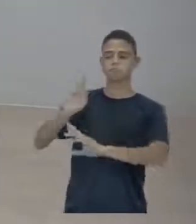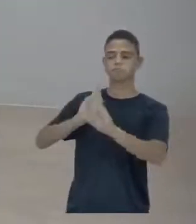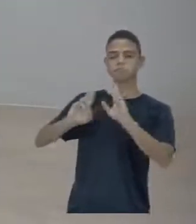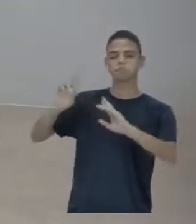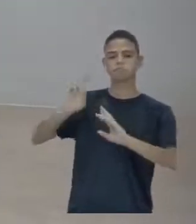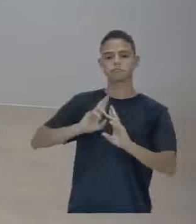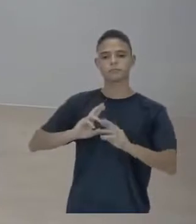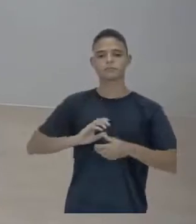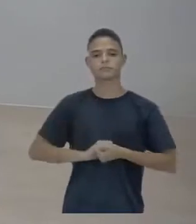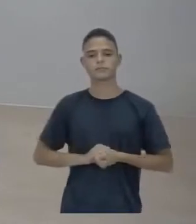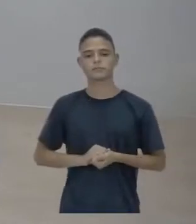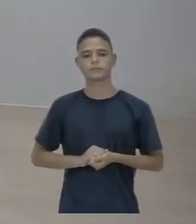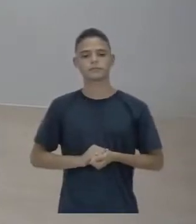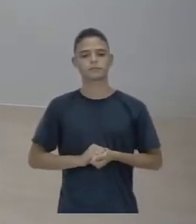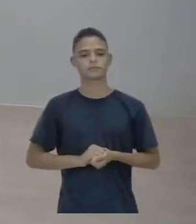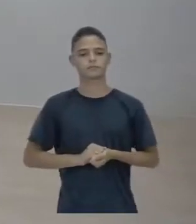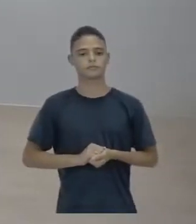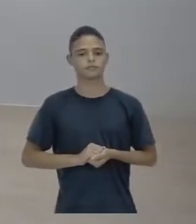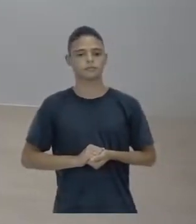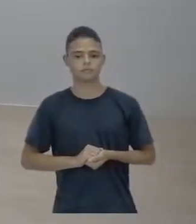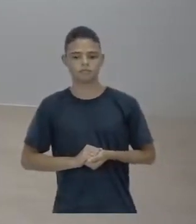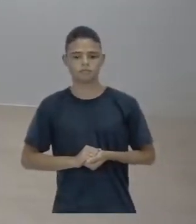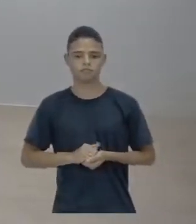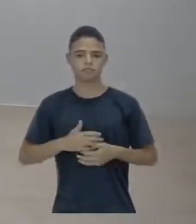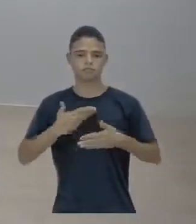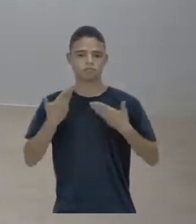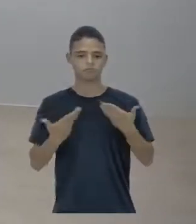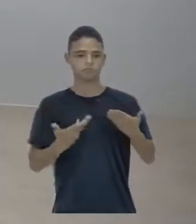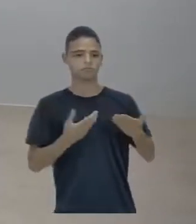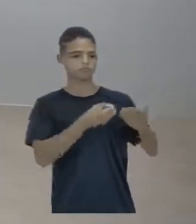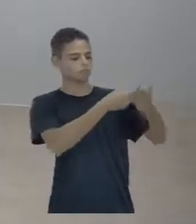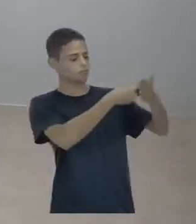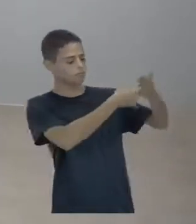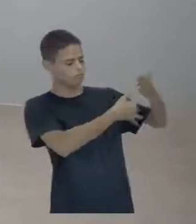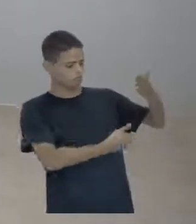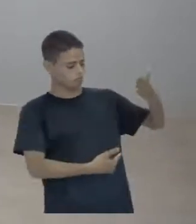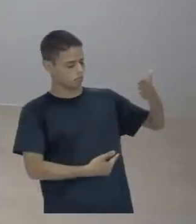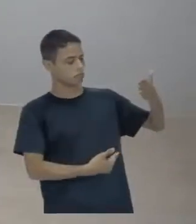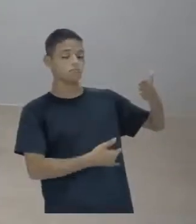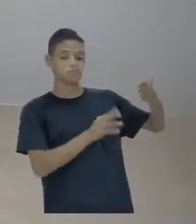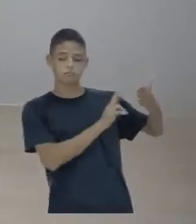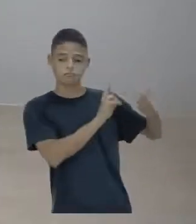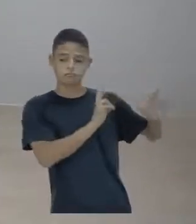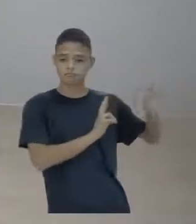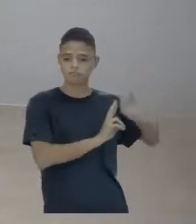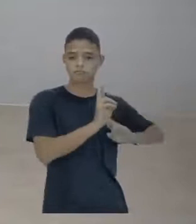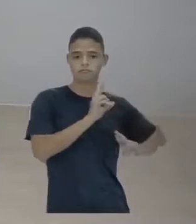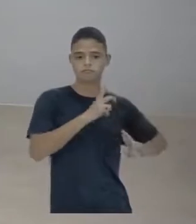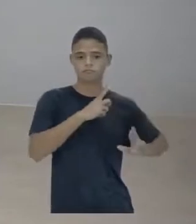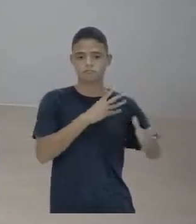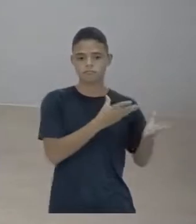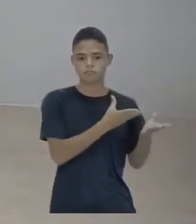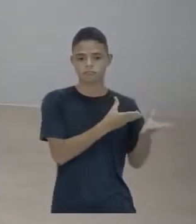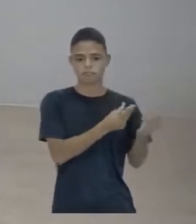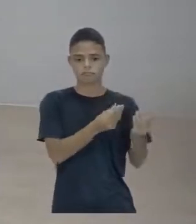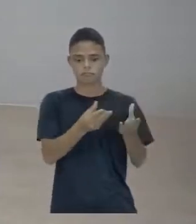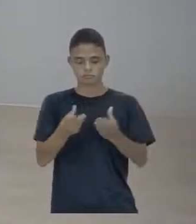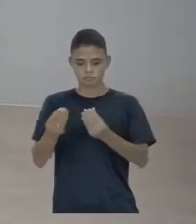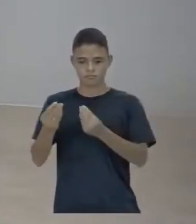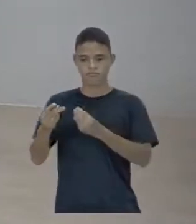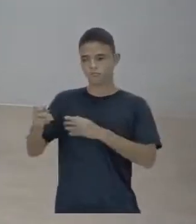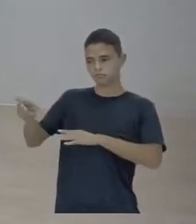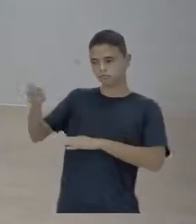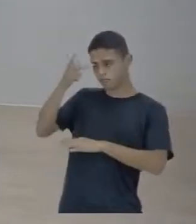neste momento? Ver aqui, professor Mauro, quais são as respostas. Gente, teve uma participação tão fofa da